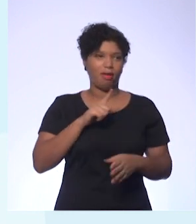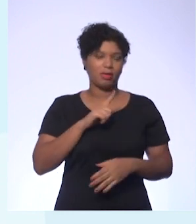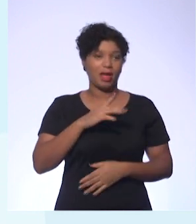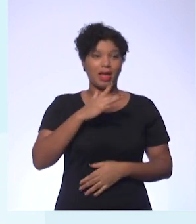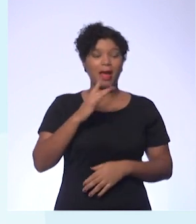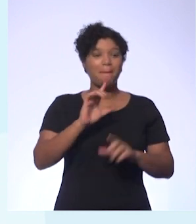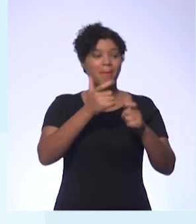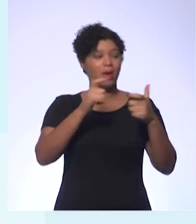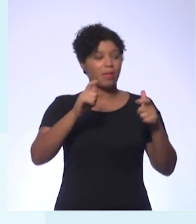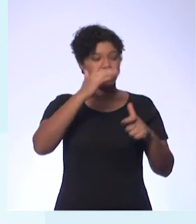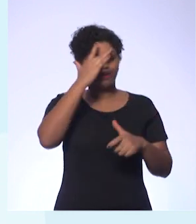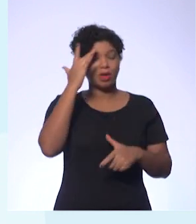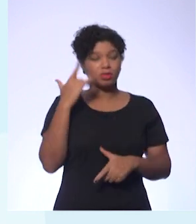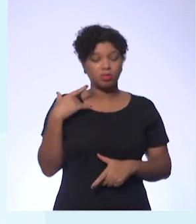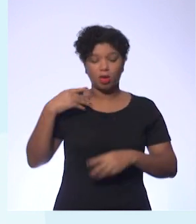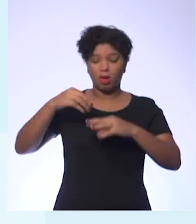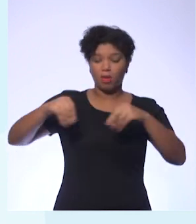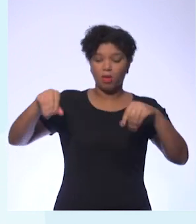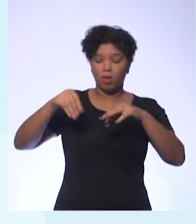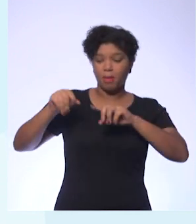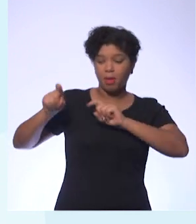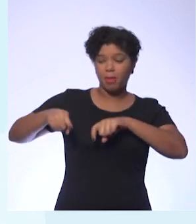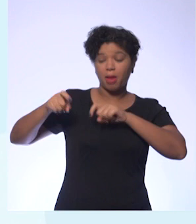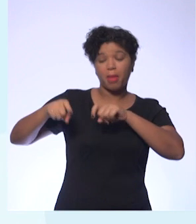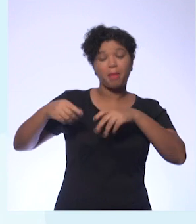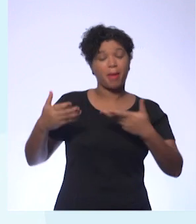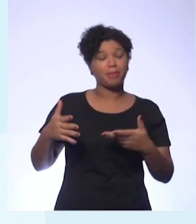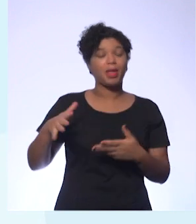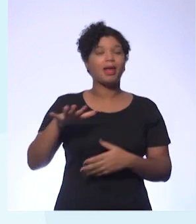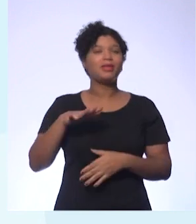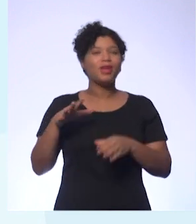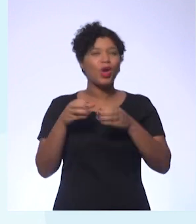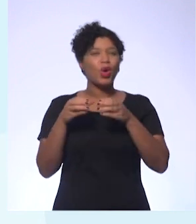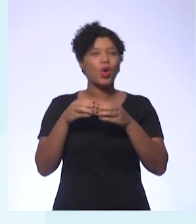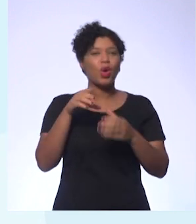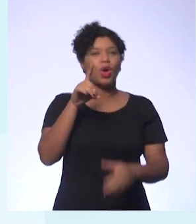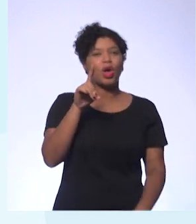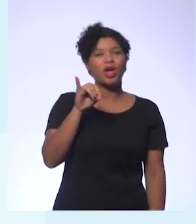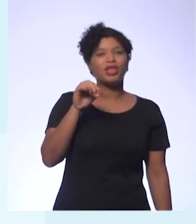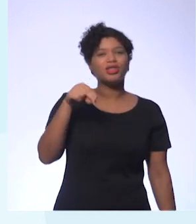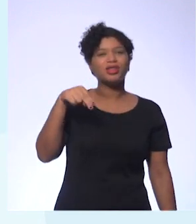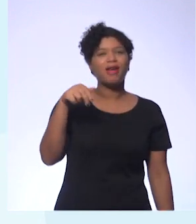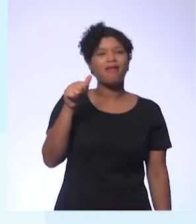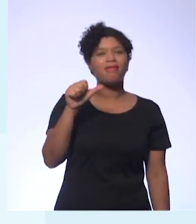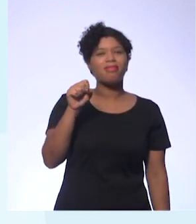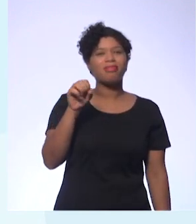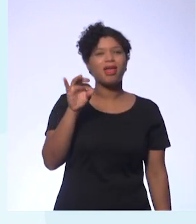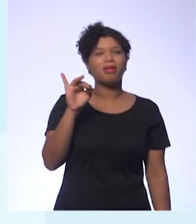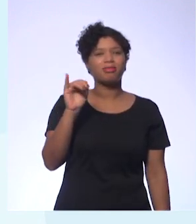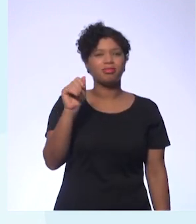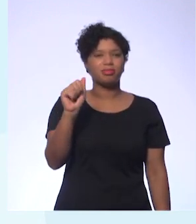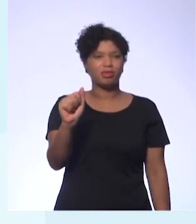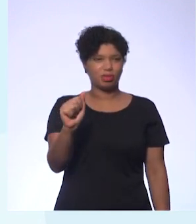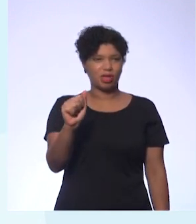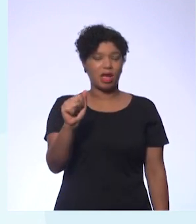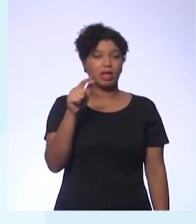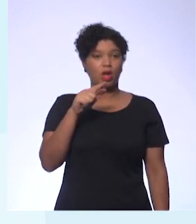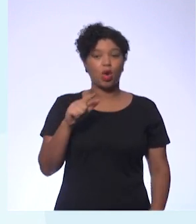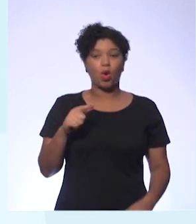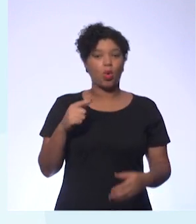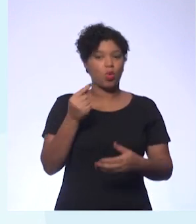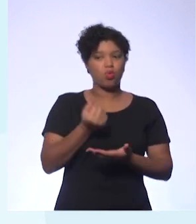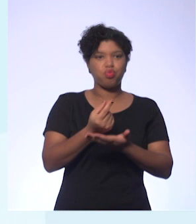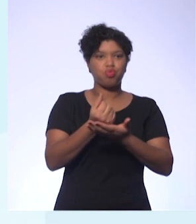ali fazer as suas plantações. Ali, na dinastia Tudor, começou uma acumulação de capitais. Agricultura